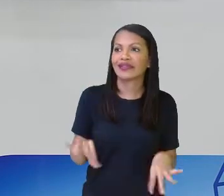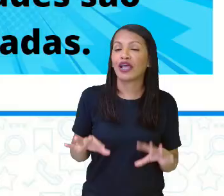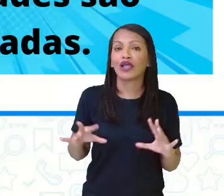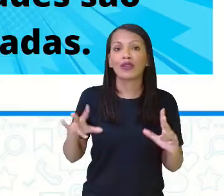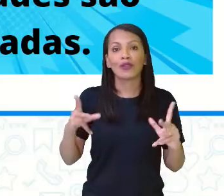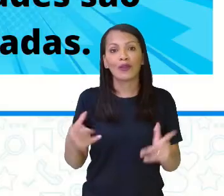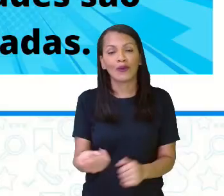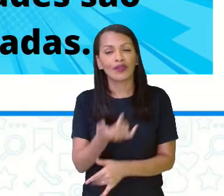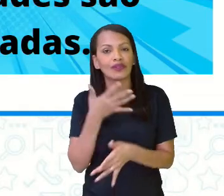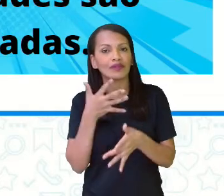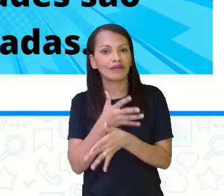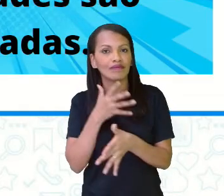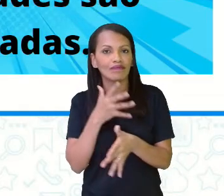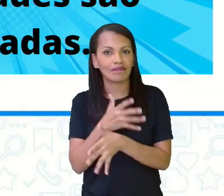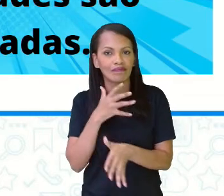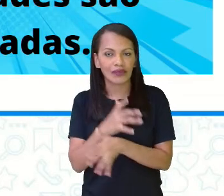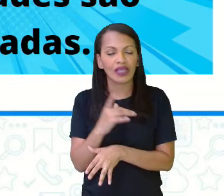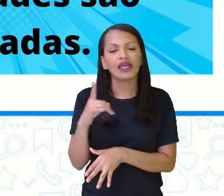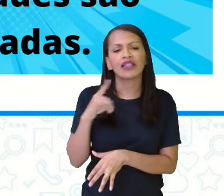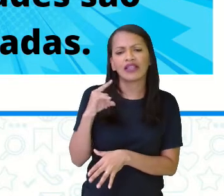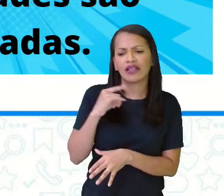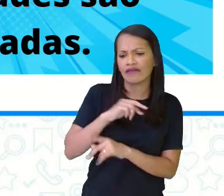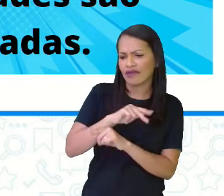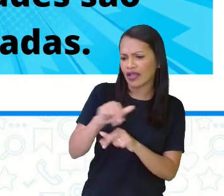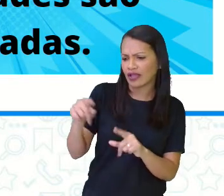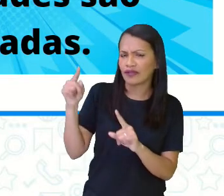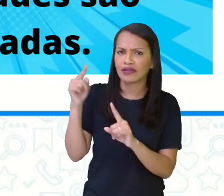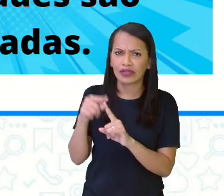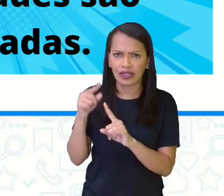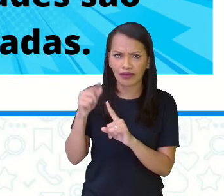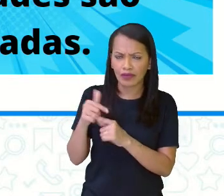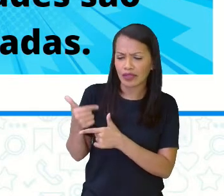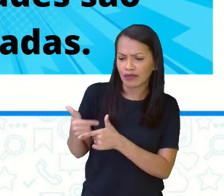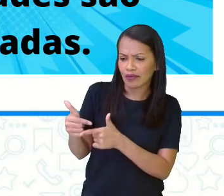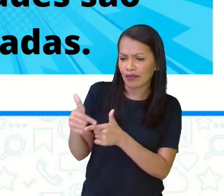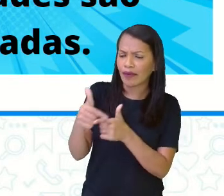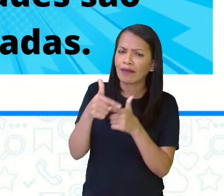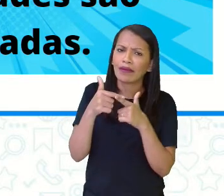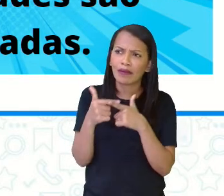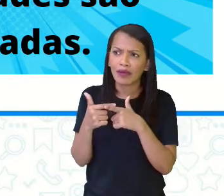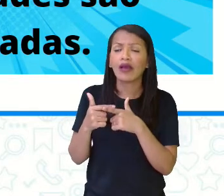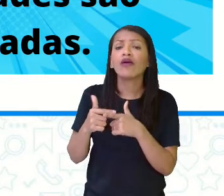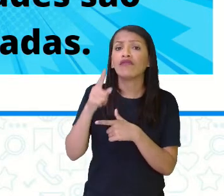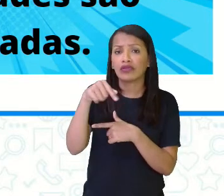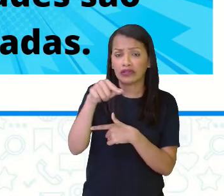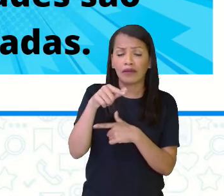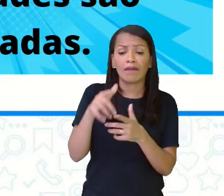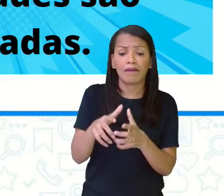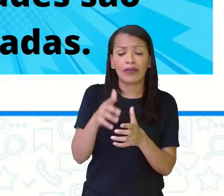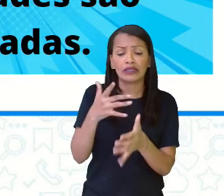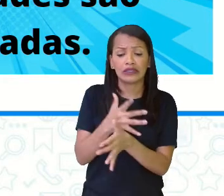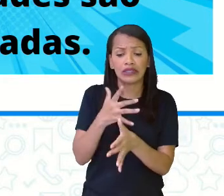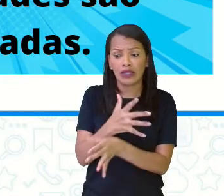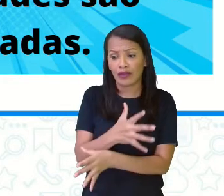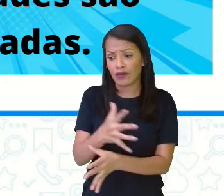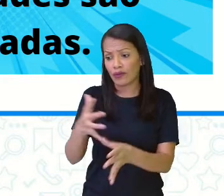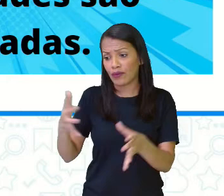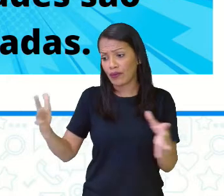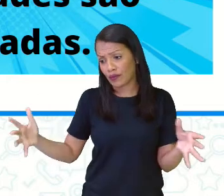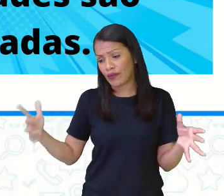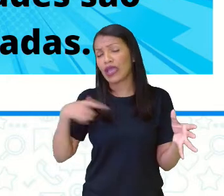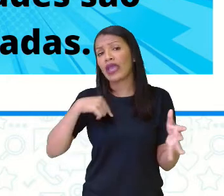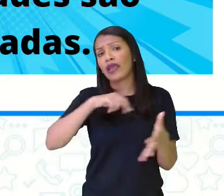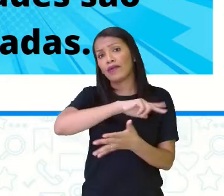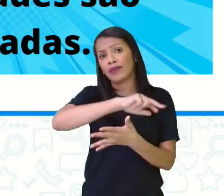Todas as cidades enfrentam diversos tipos de problema. Quanto maior a cidade, mais as diversidades